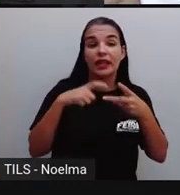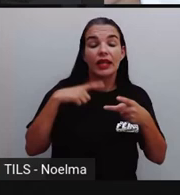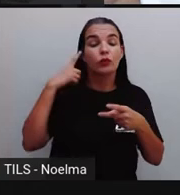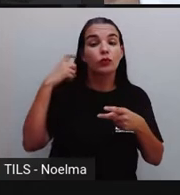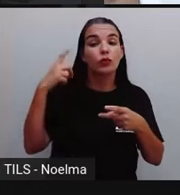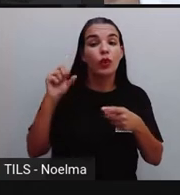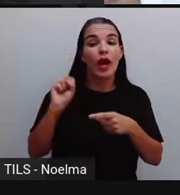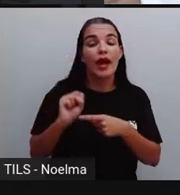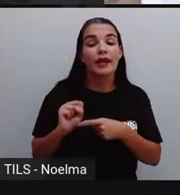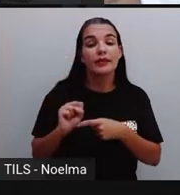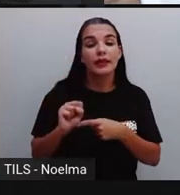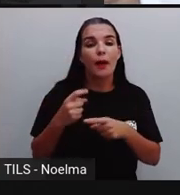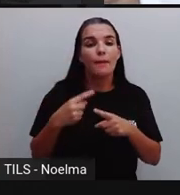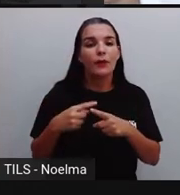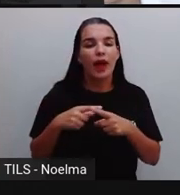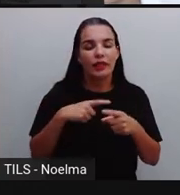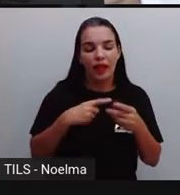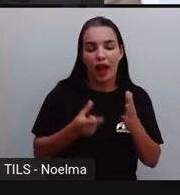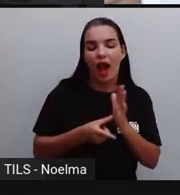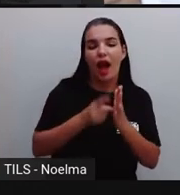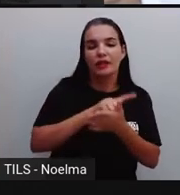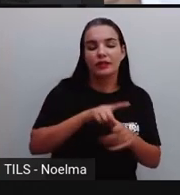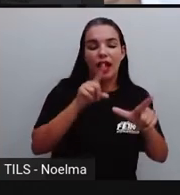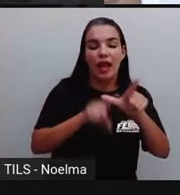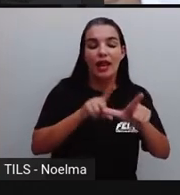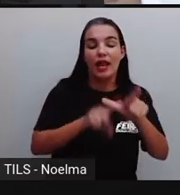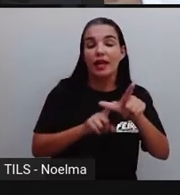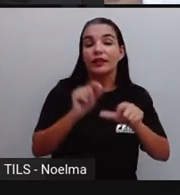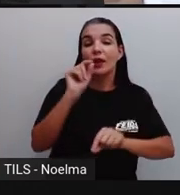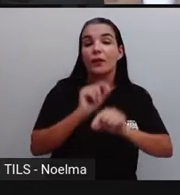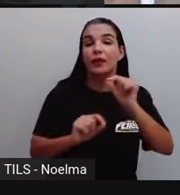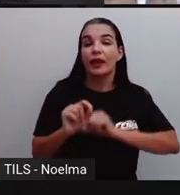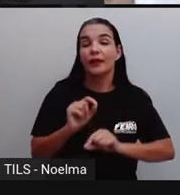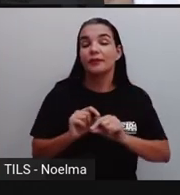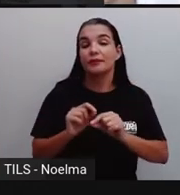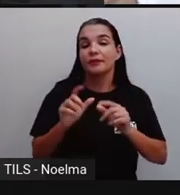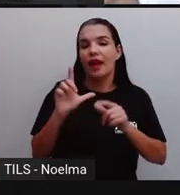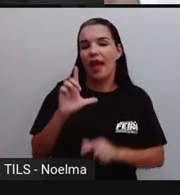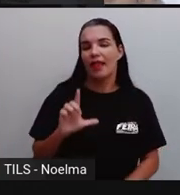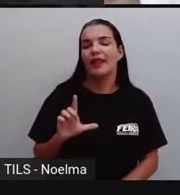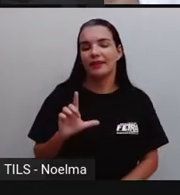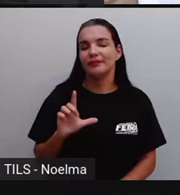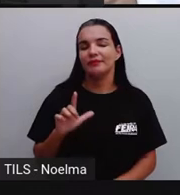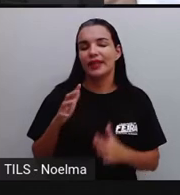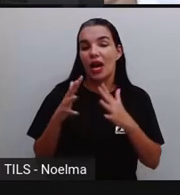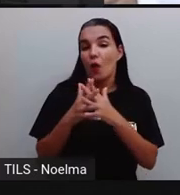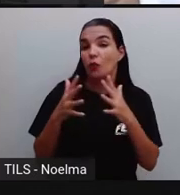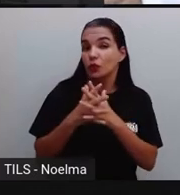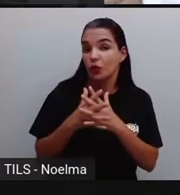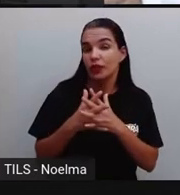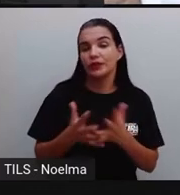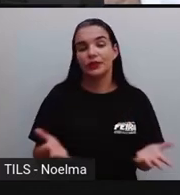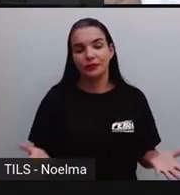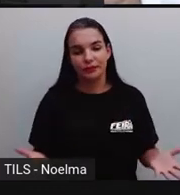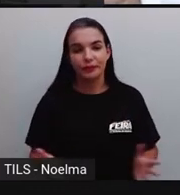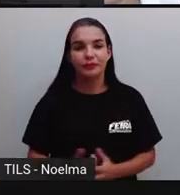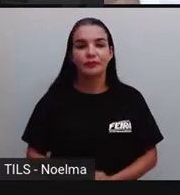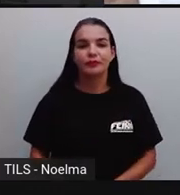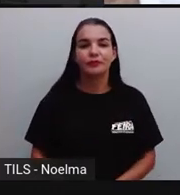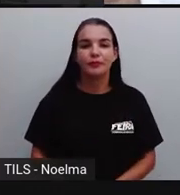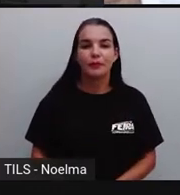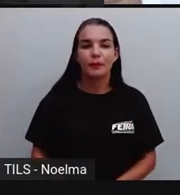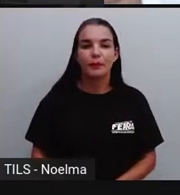si? Porque, ó, antes dele eu tenho aqui uma letra L. A letra L é uma consoante,